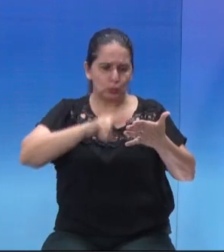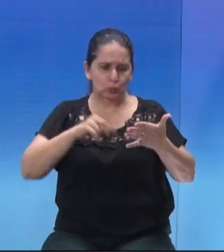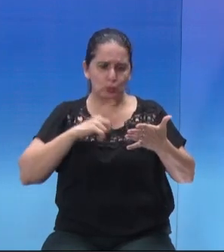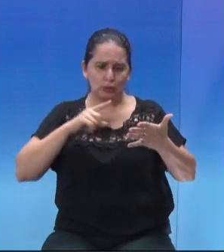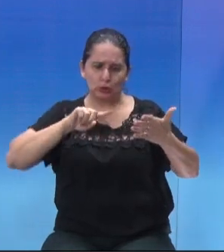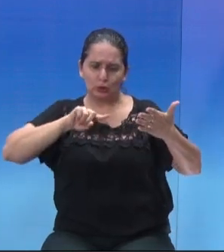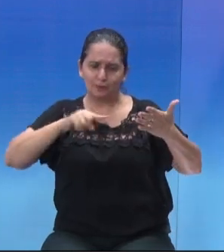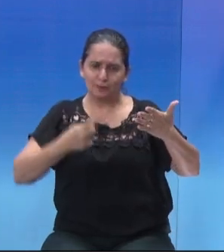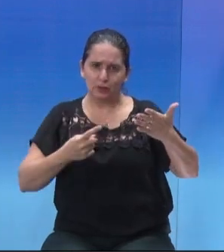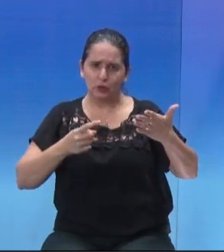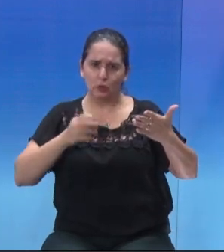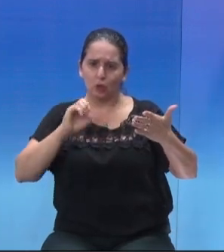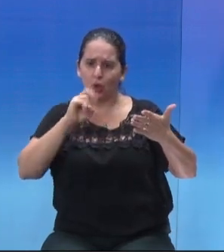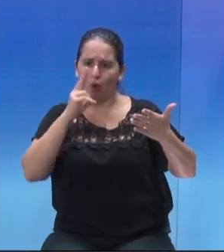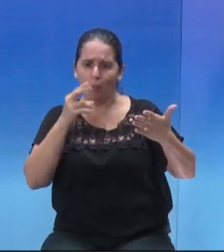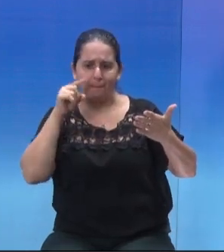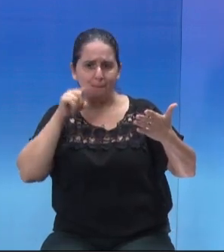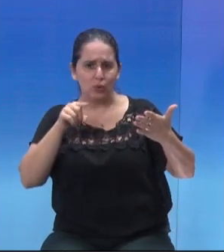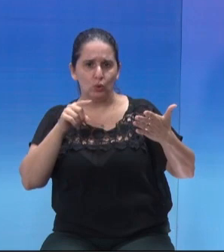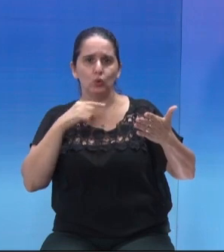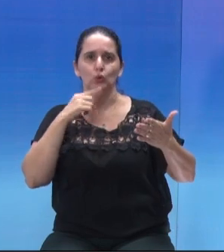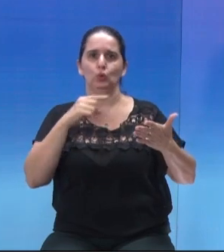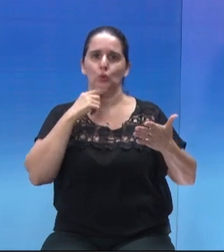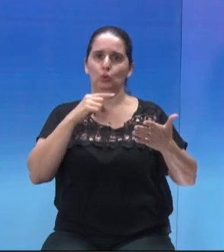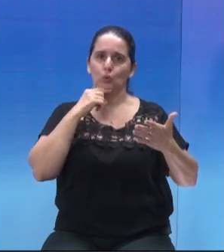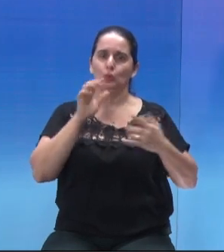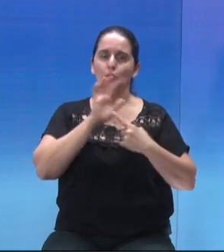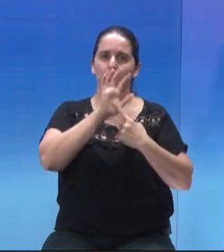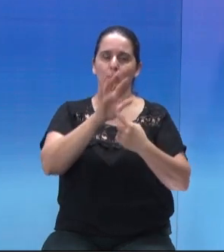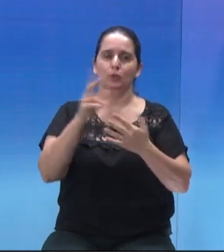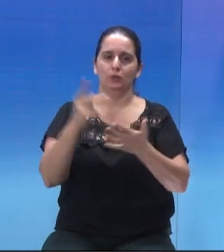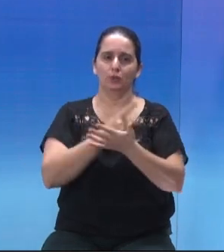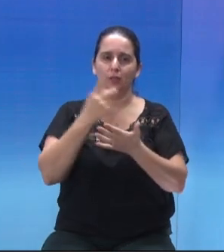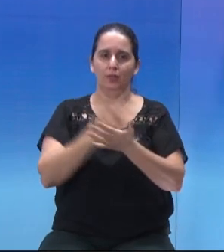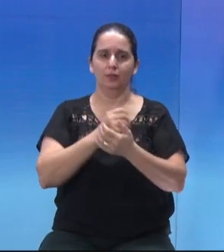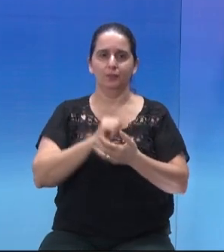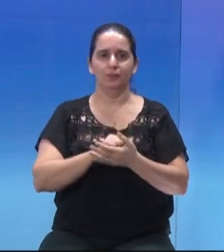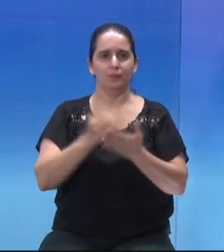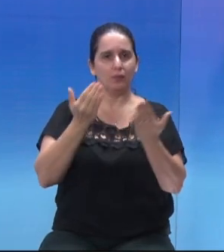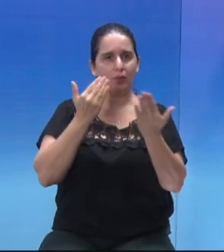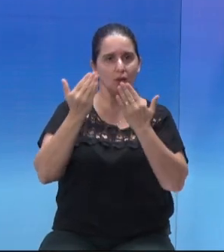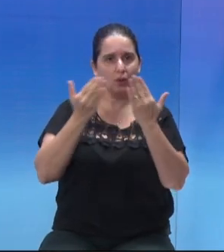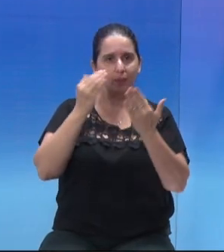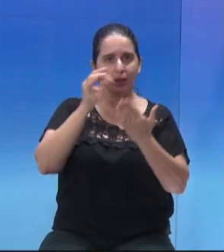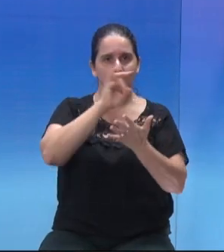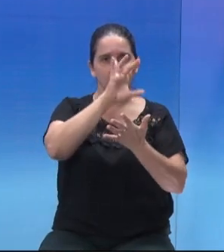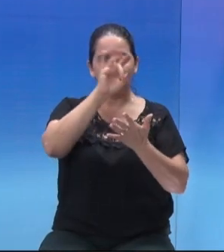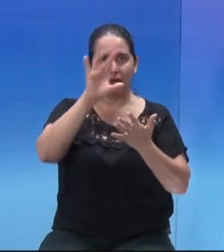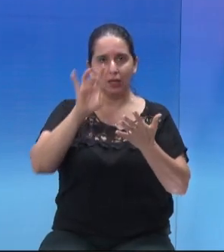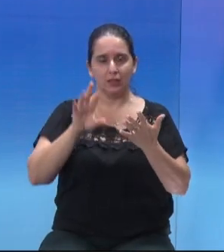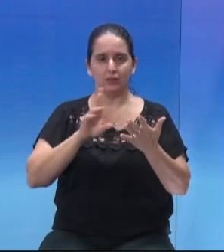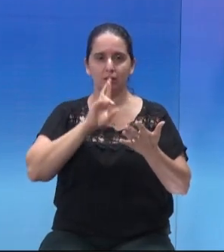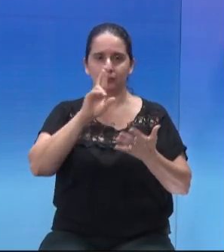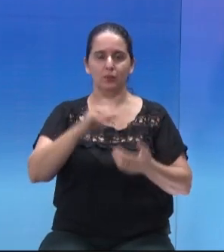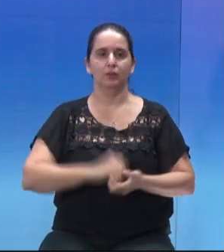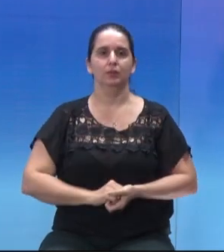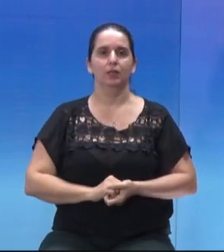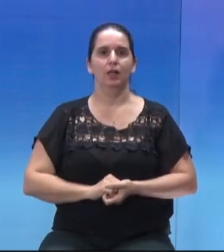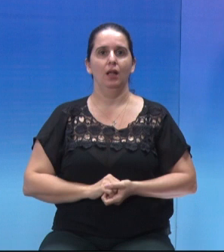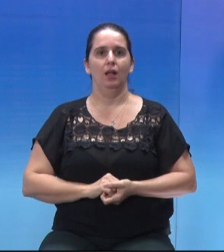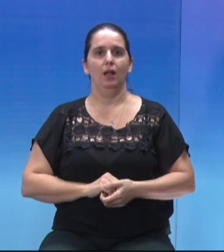resposta parecida, pode nos enganar e levar ao erro. Vamos analisar cada respostinha? Vamos lá. Letra